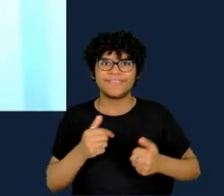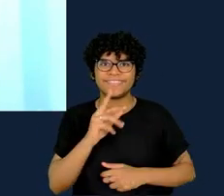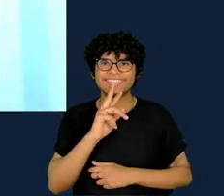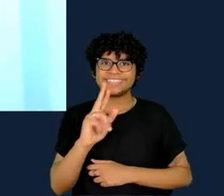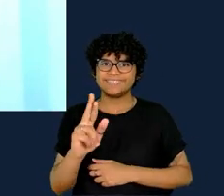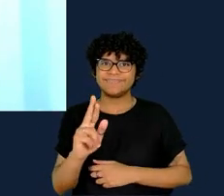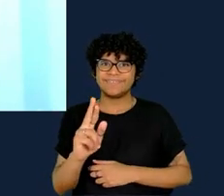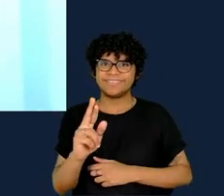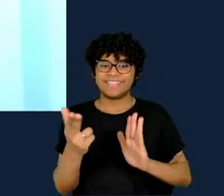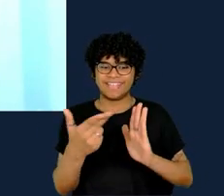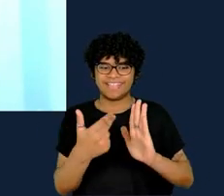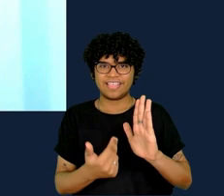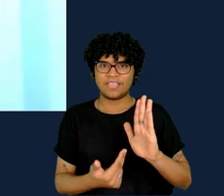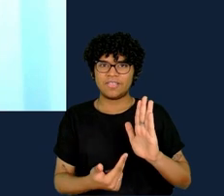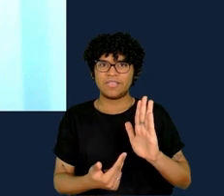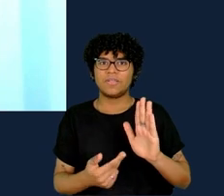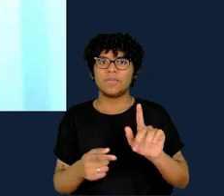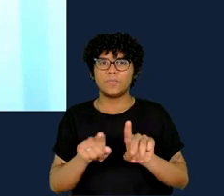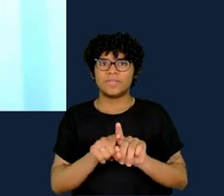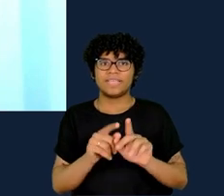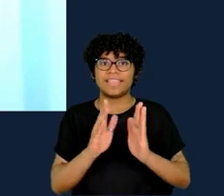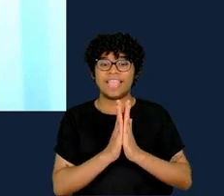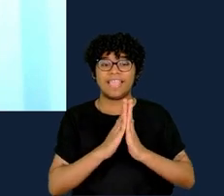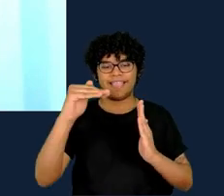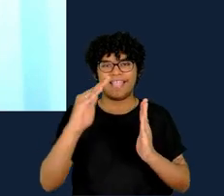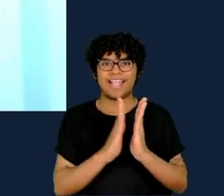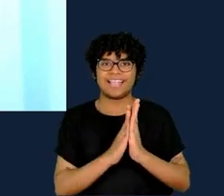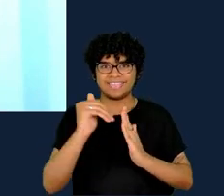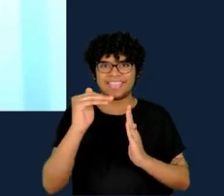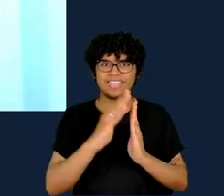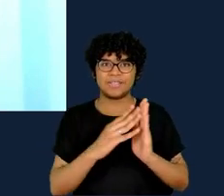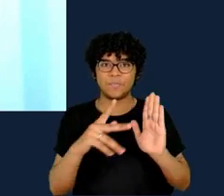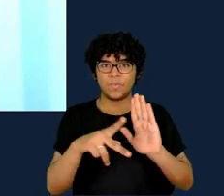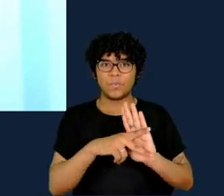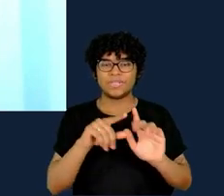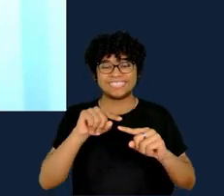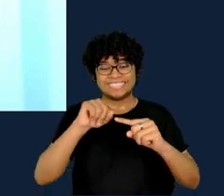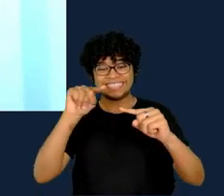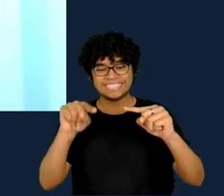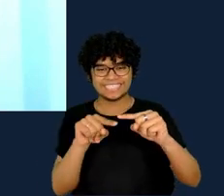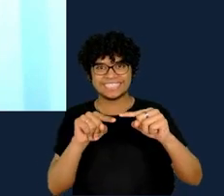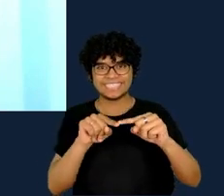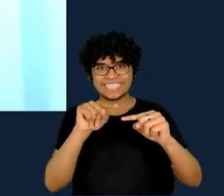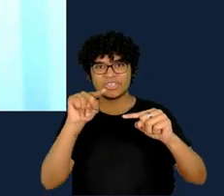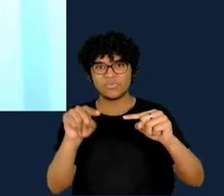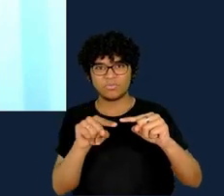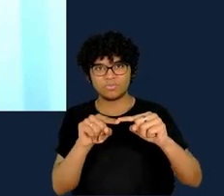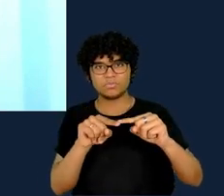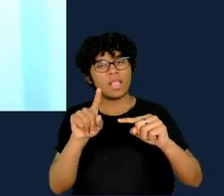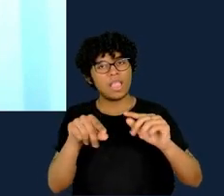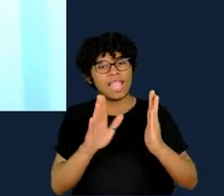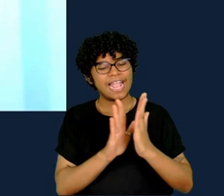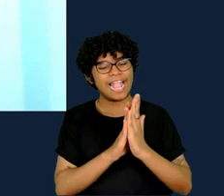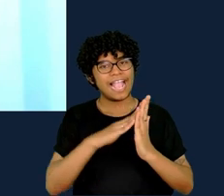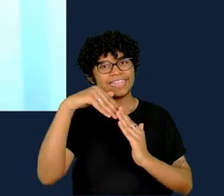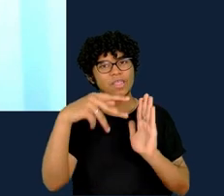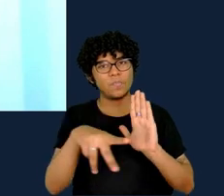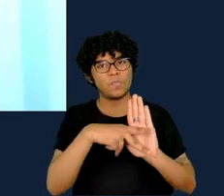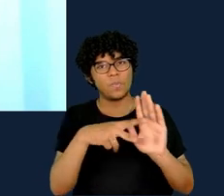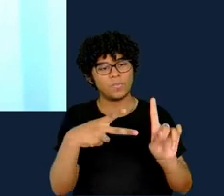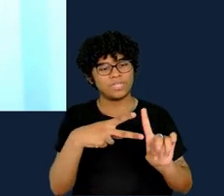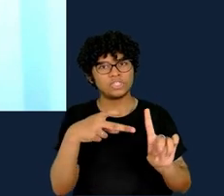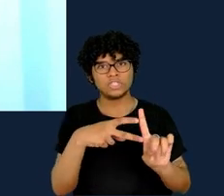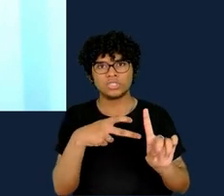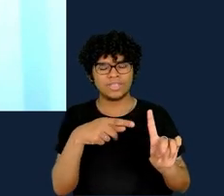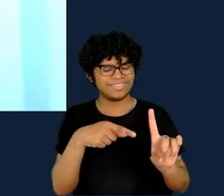quem quiser conhecer, fazer uma busca, chama Ciclos do Rio Tiquié, que é um calendário indígena que tinha uma precisão, né,